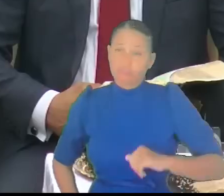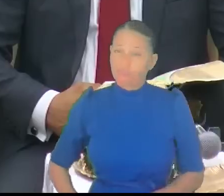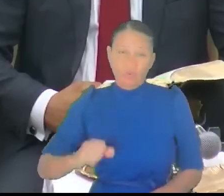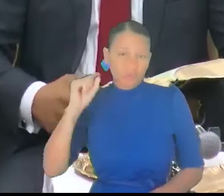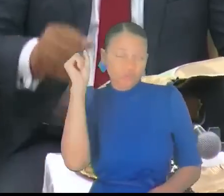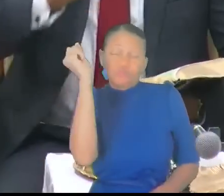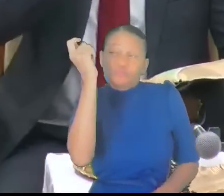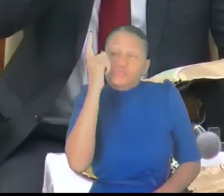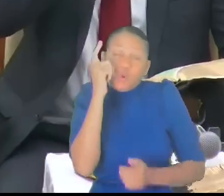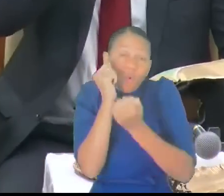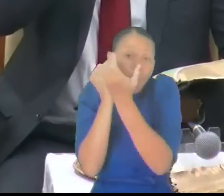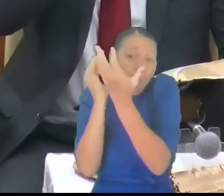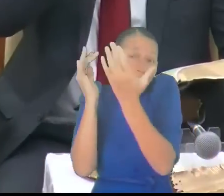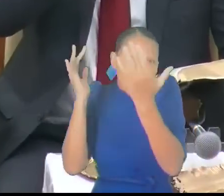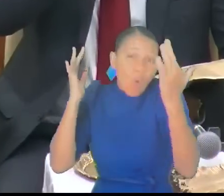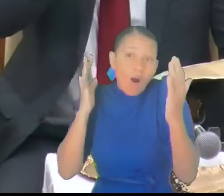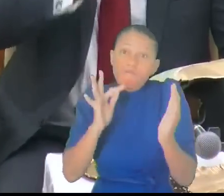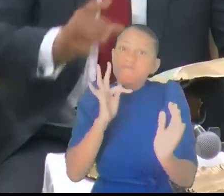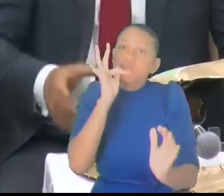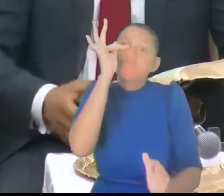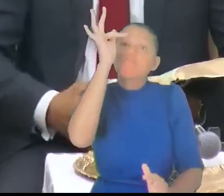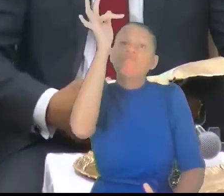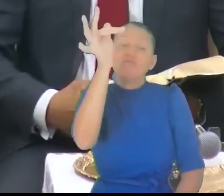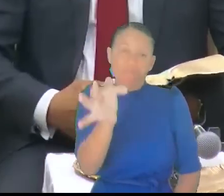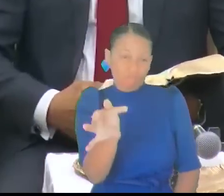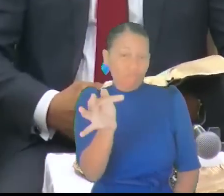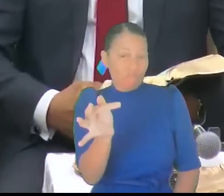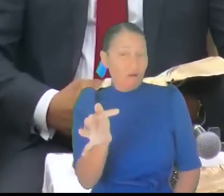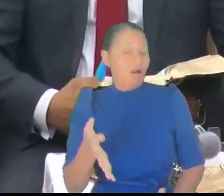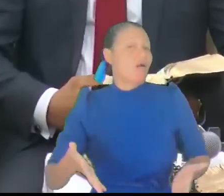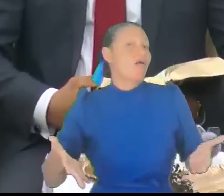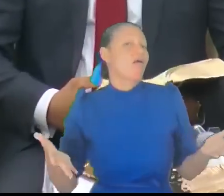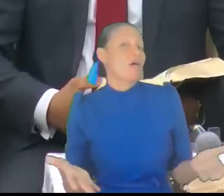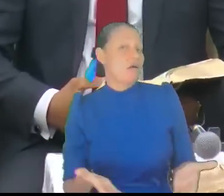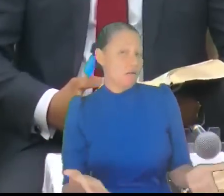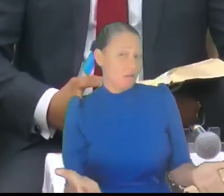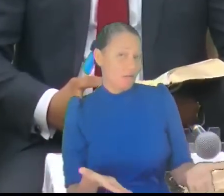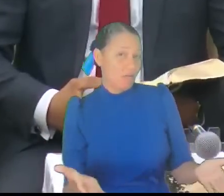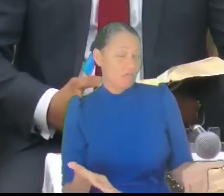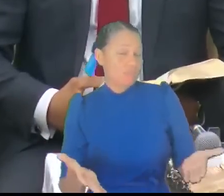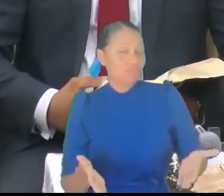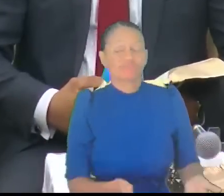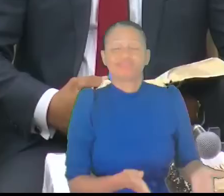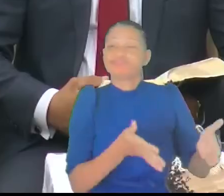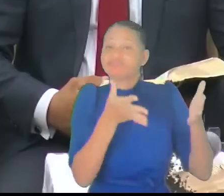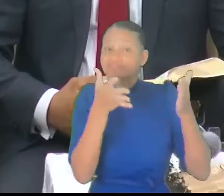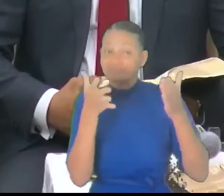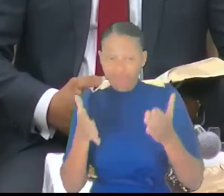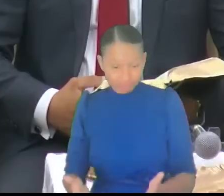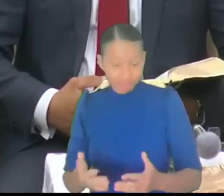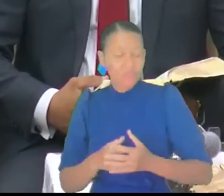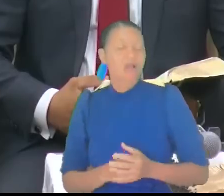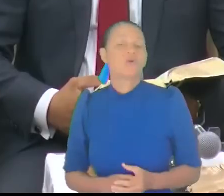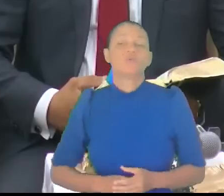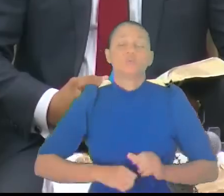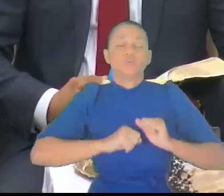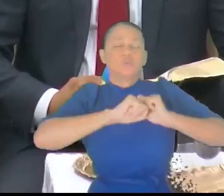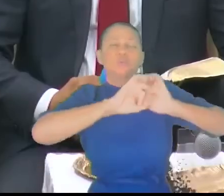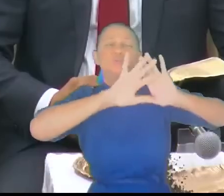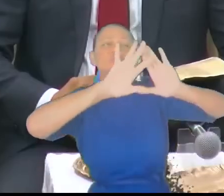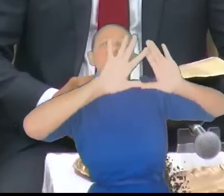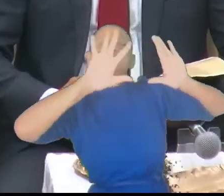é algo futuro. Por enquanto, nós estamos como a alva do